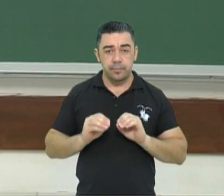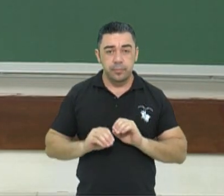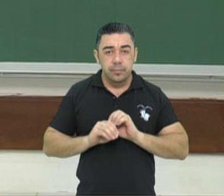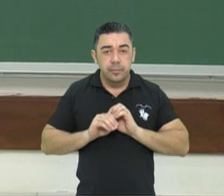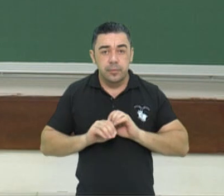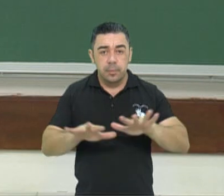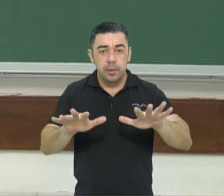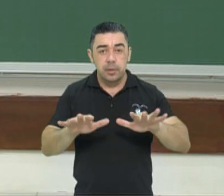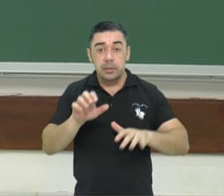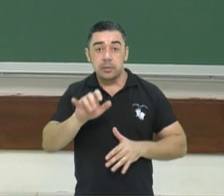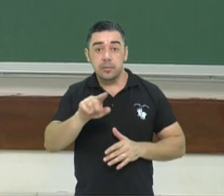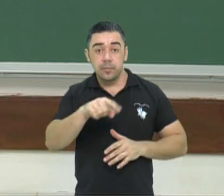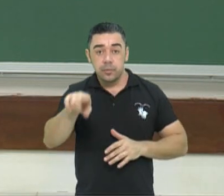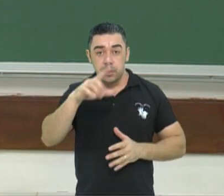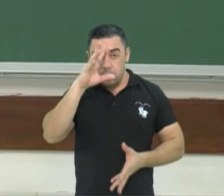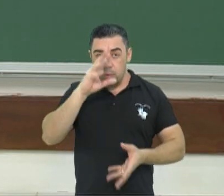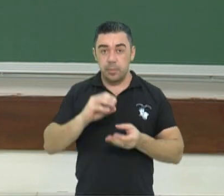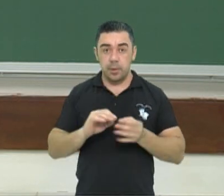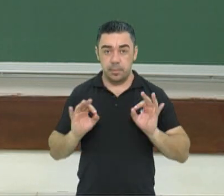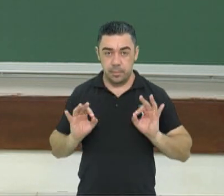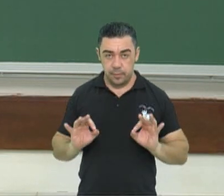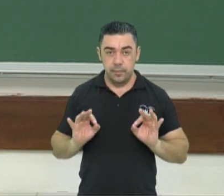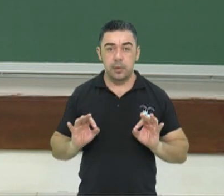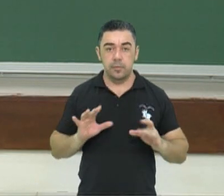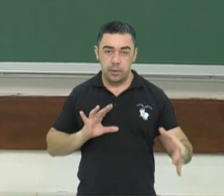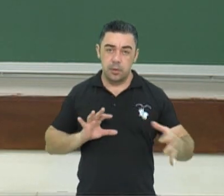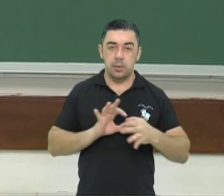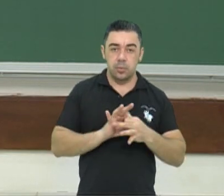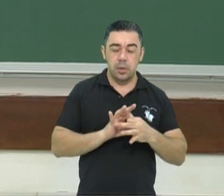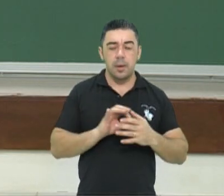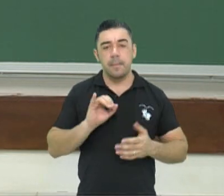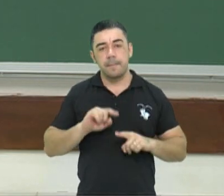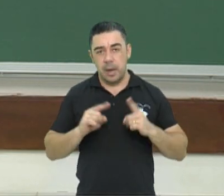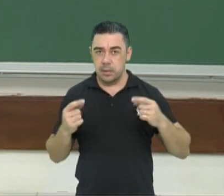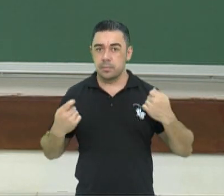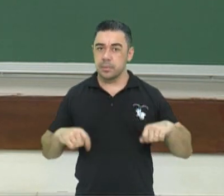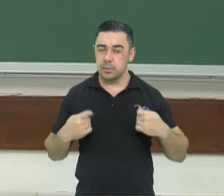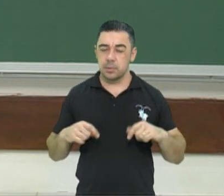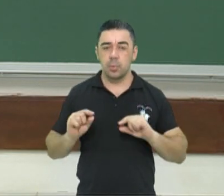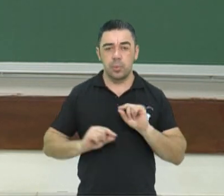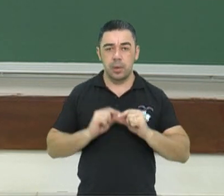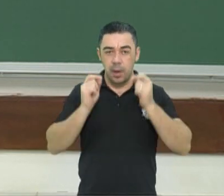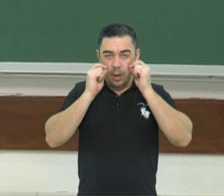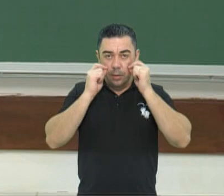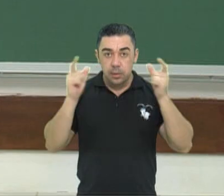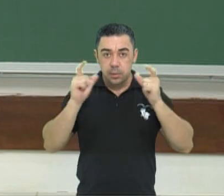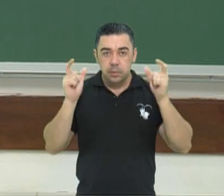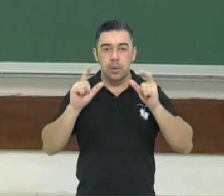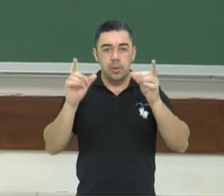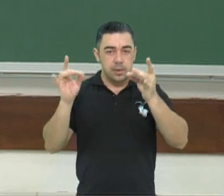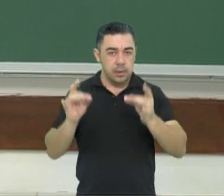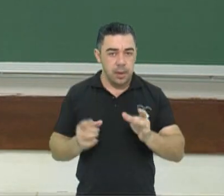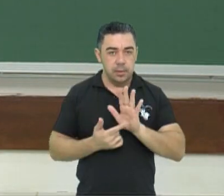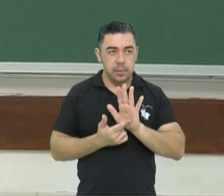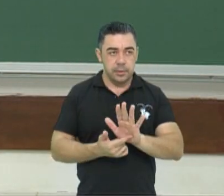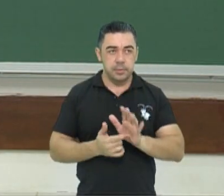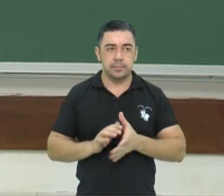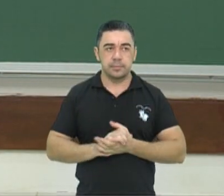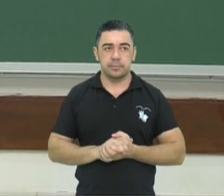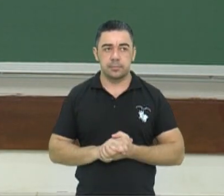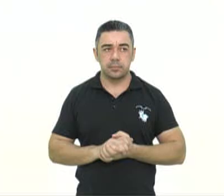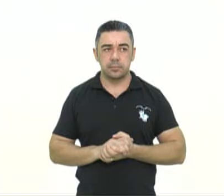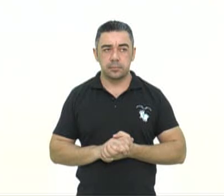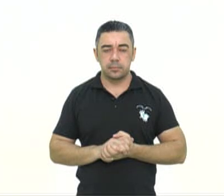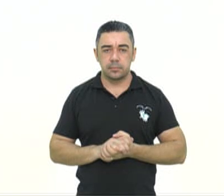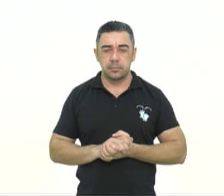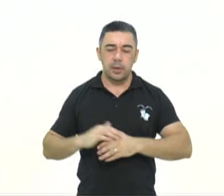você. Se você entendeu perfeitamente, você está em sintonia. Mas eles têm que se atentar aos detalhes que estão sendo apresentados.